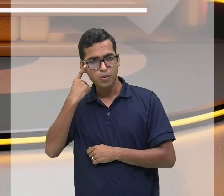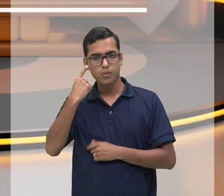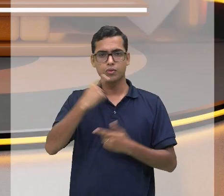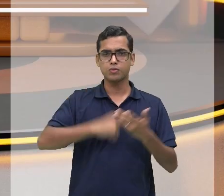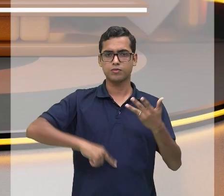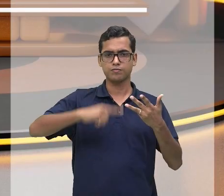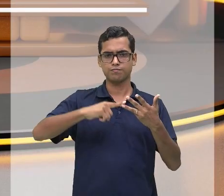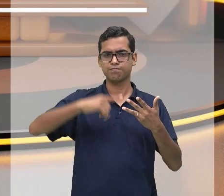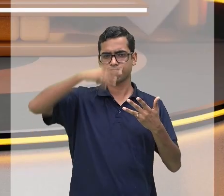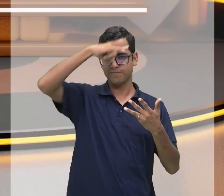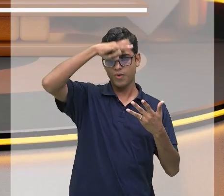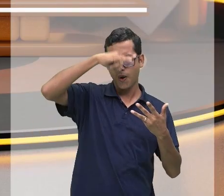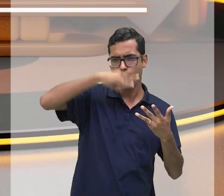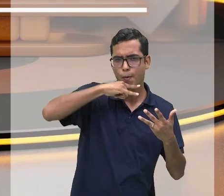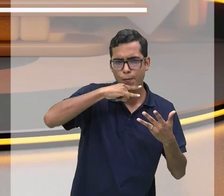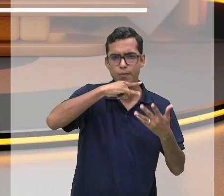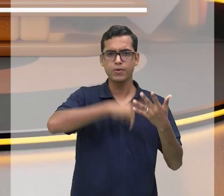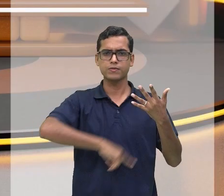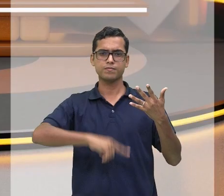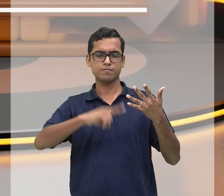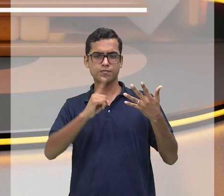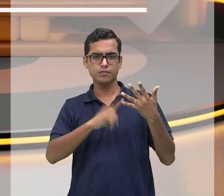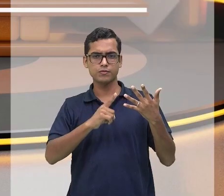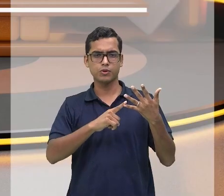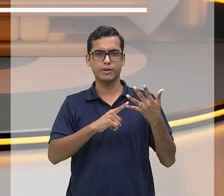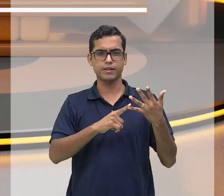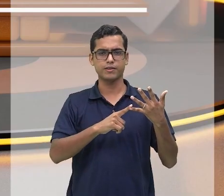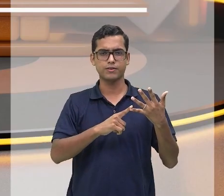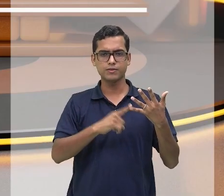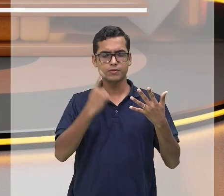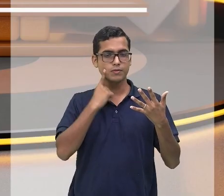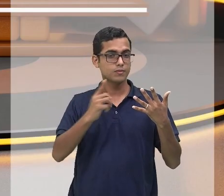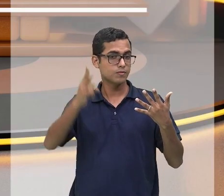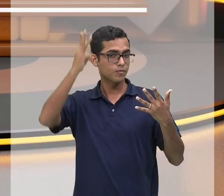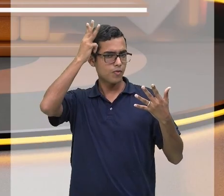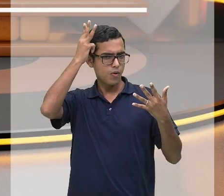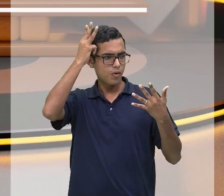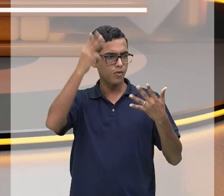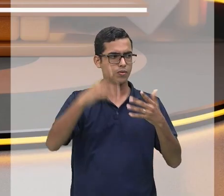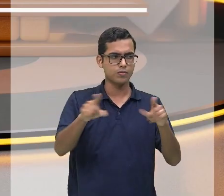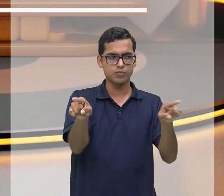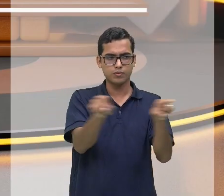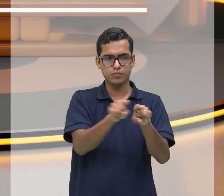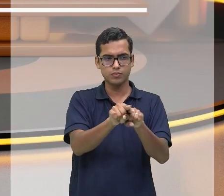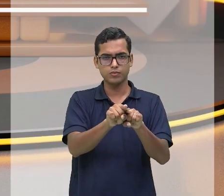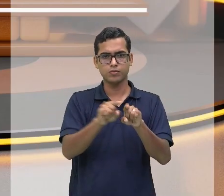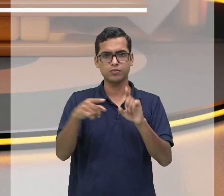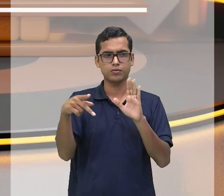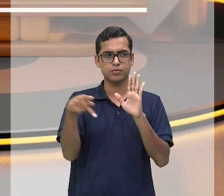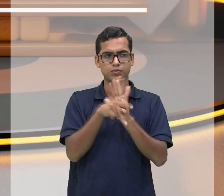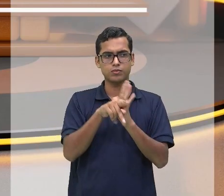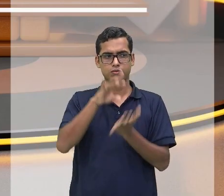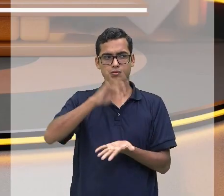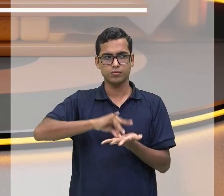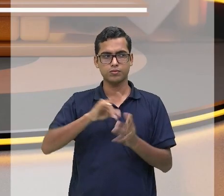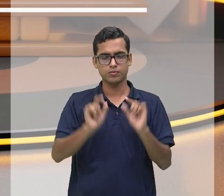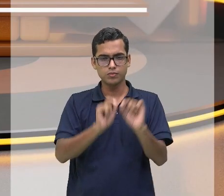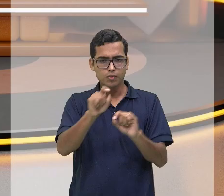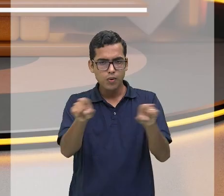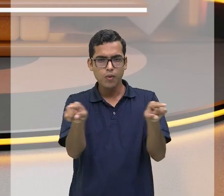Turcomenistão e Uzbequistão também estarão aí integrando, né, o